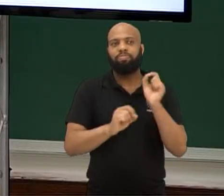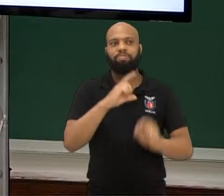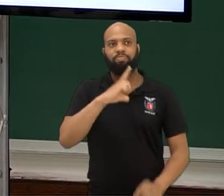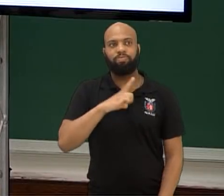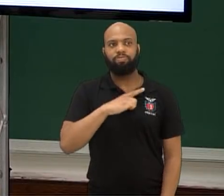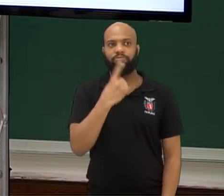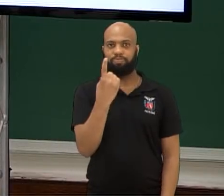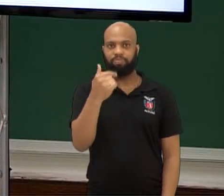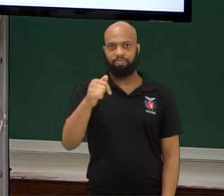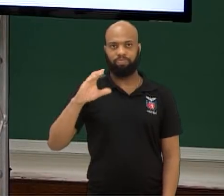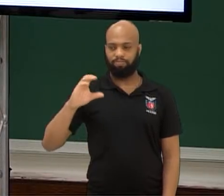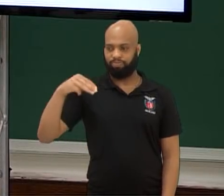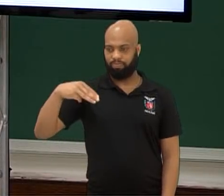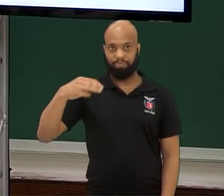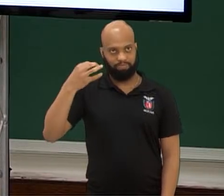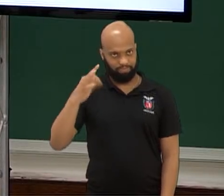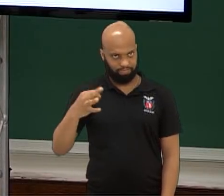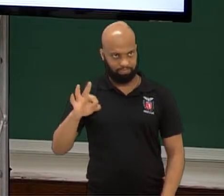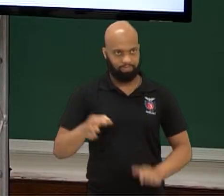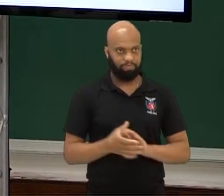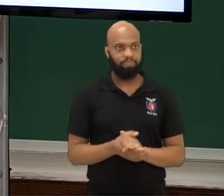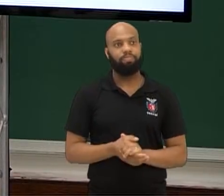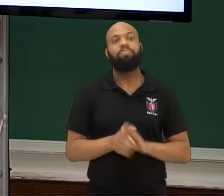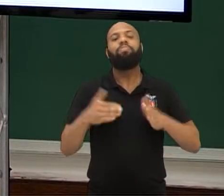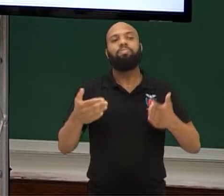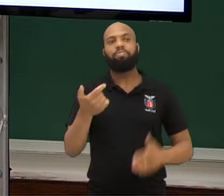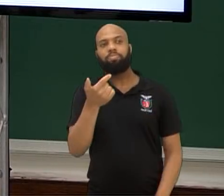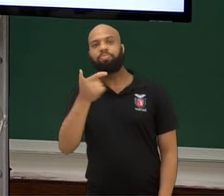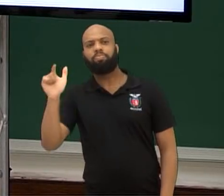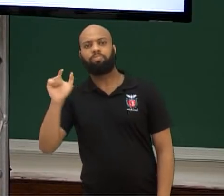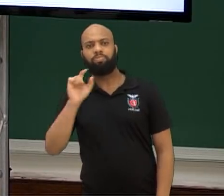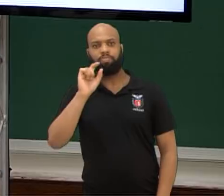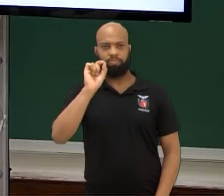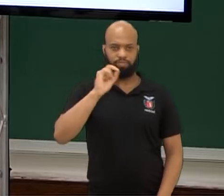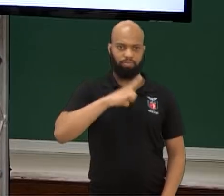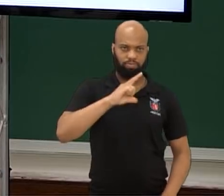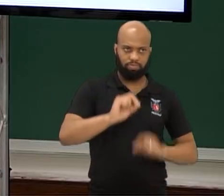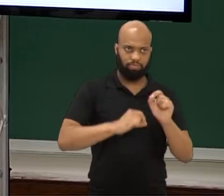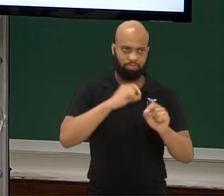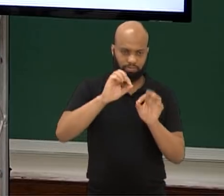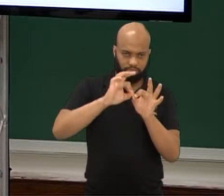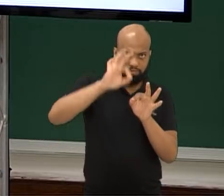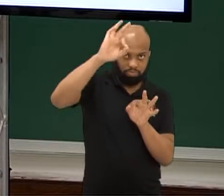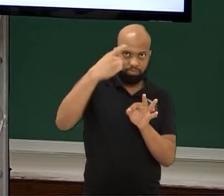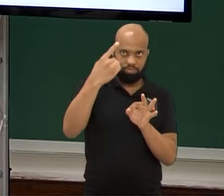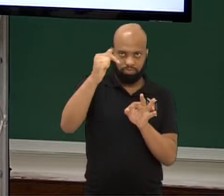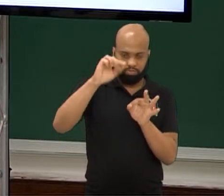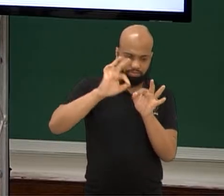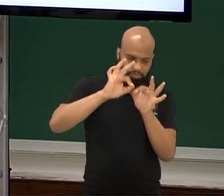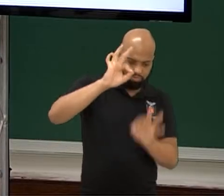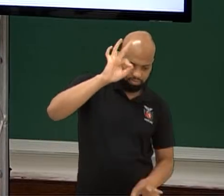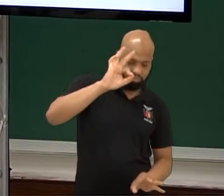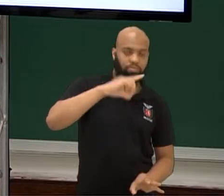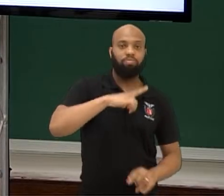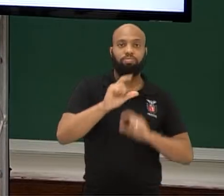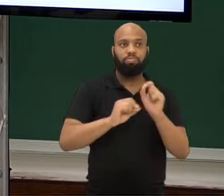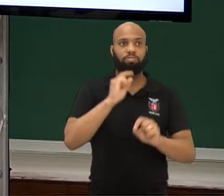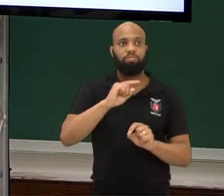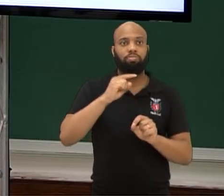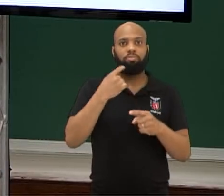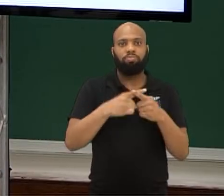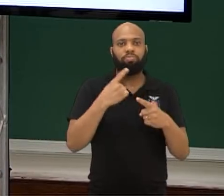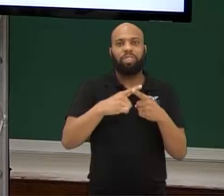tem 17 centímetros. Vamos pensar assim. Então, a outra metade, sabendo que o diâmetro, né,